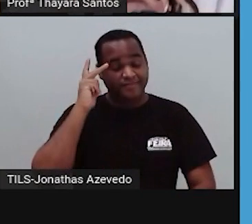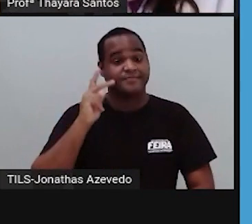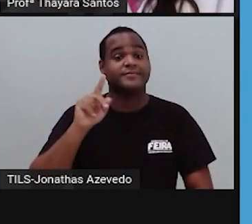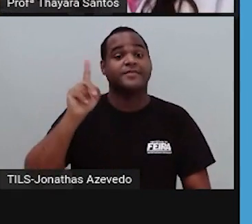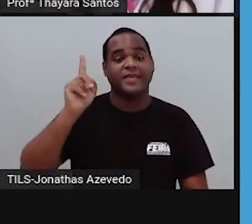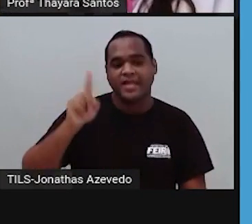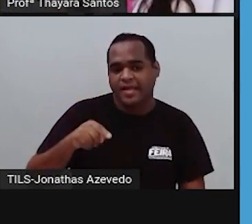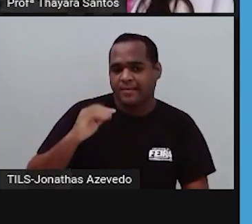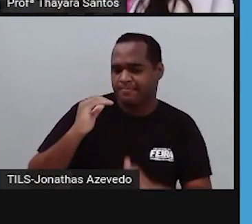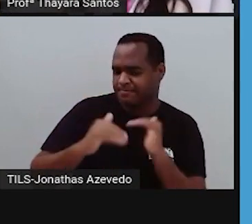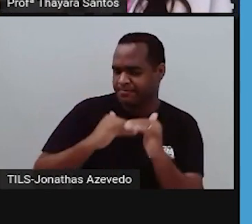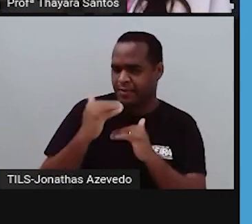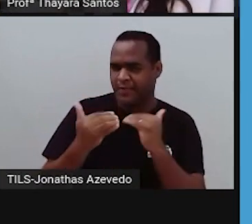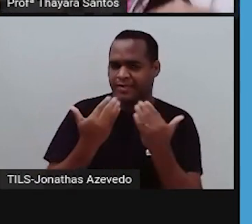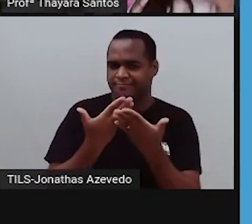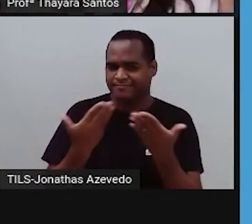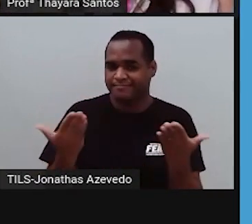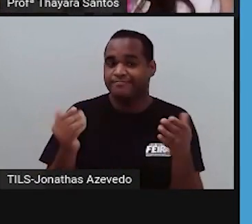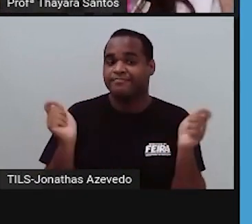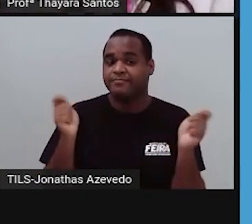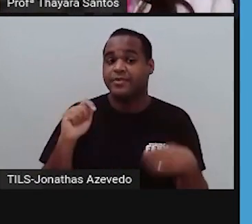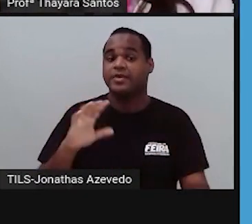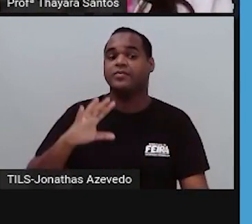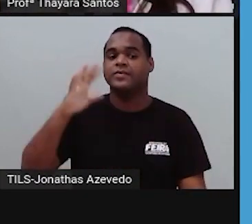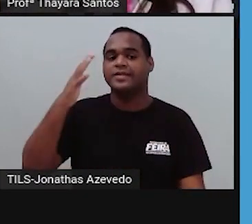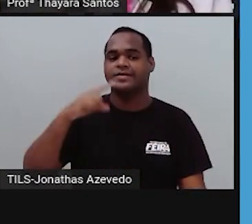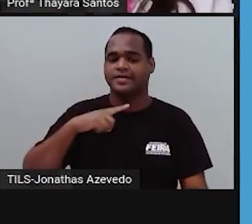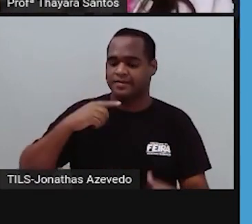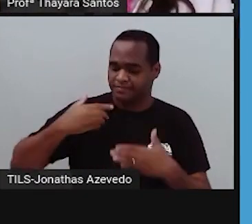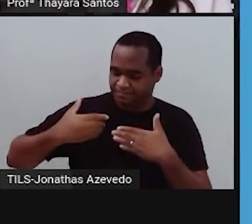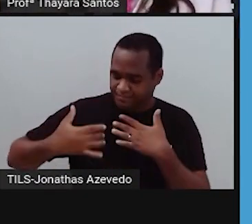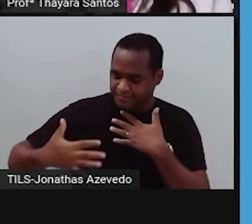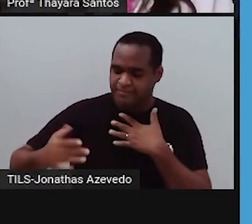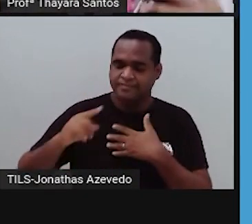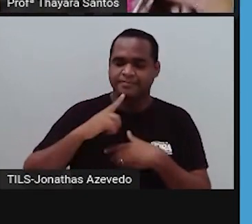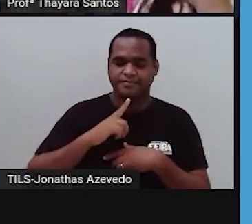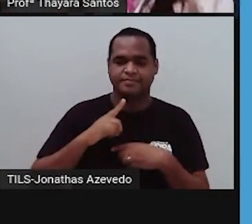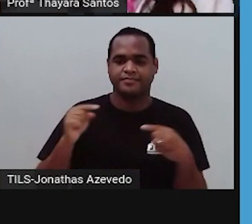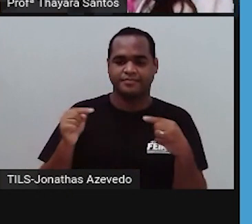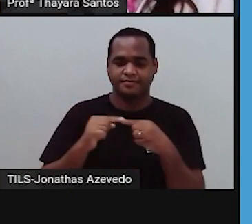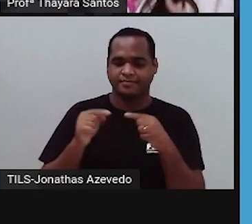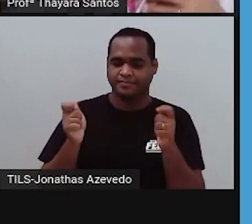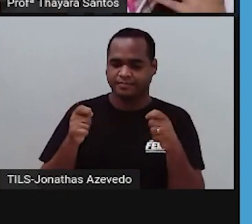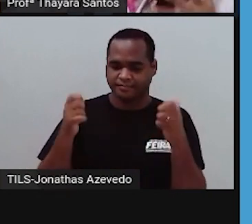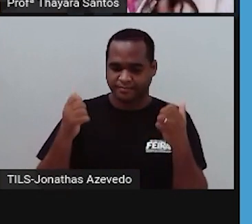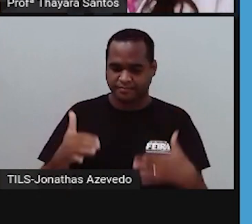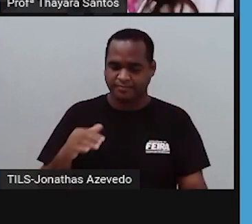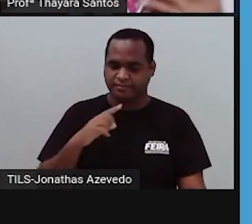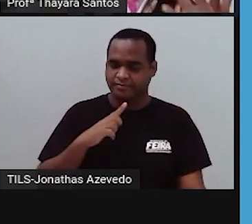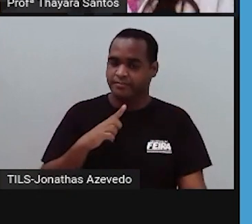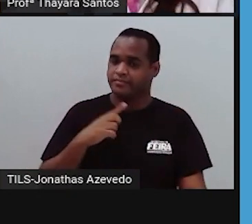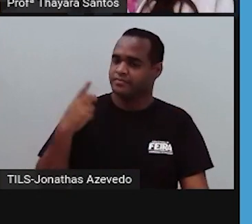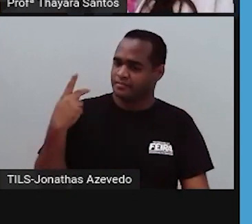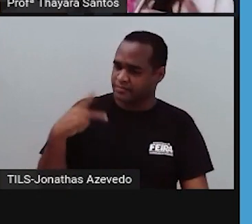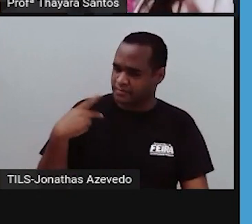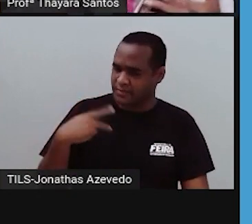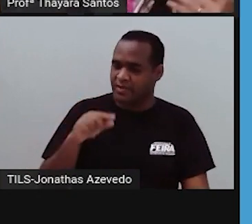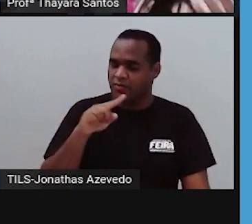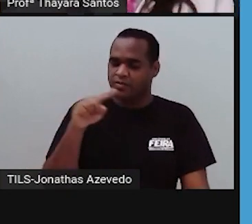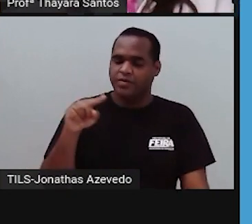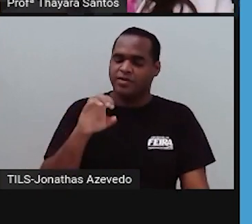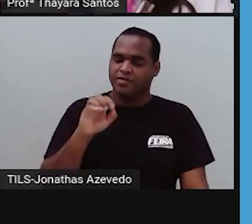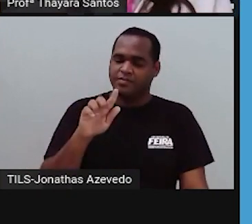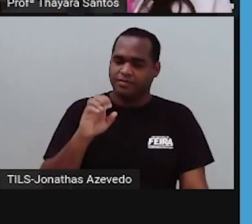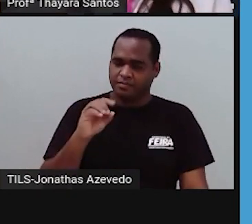esse processo todo acontece e a partir daquele momento da fecundação é que o embrião ou o zigoto começa